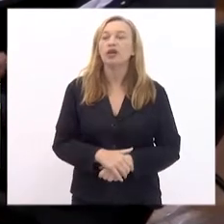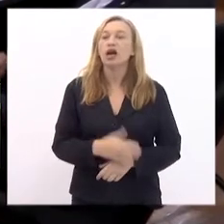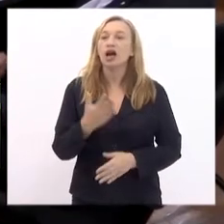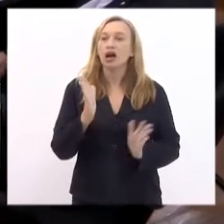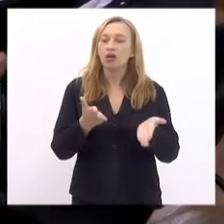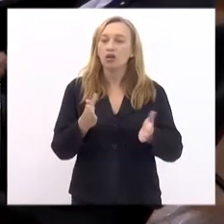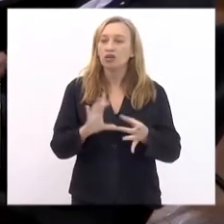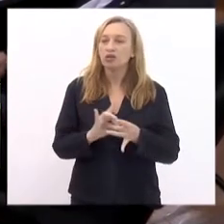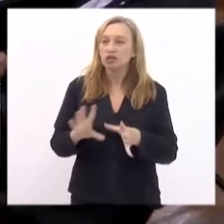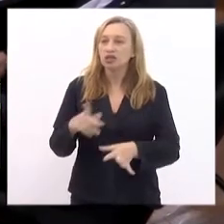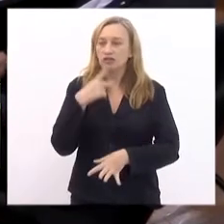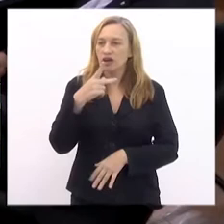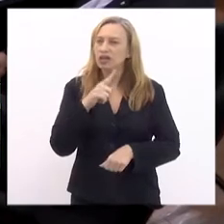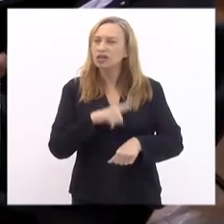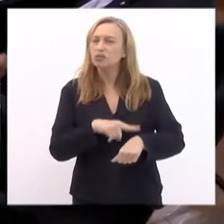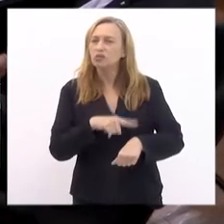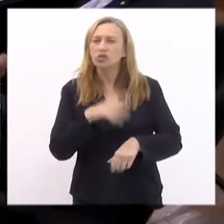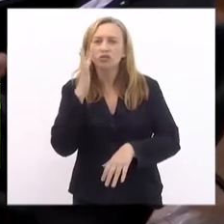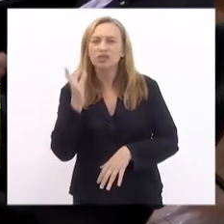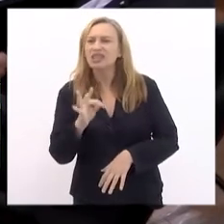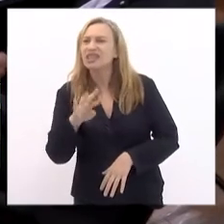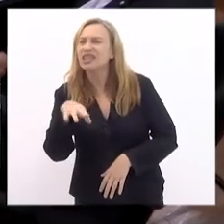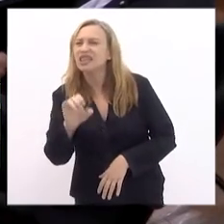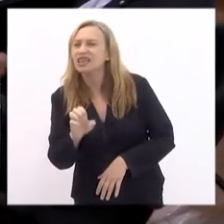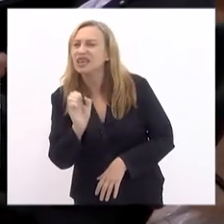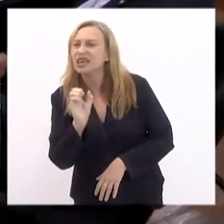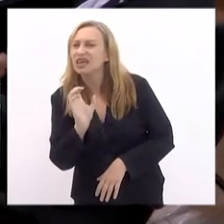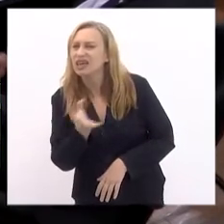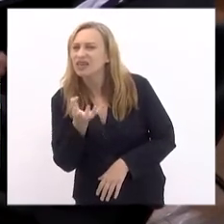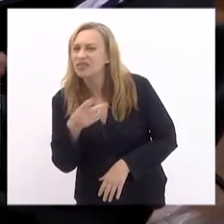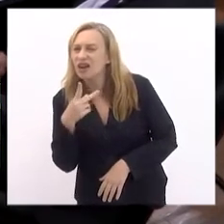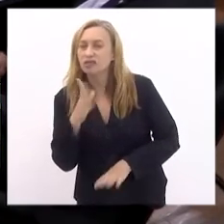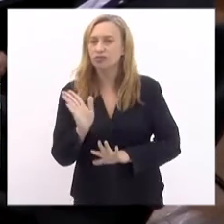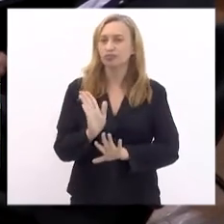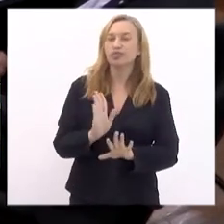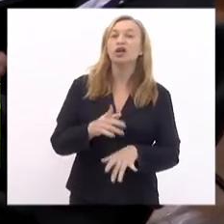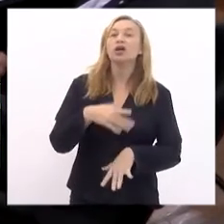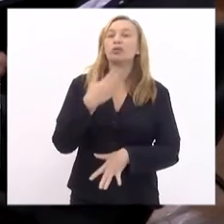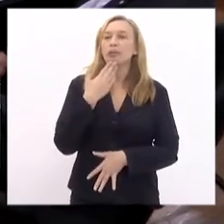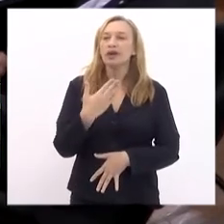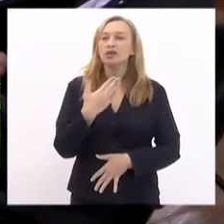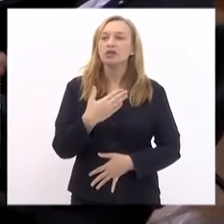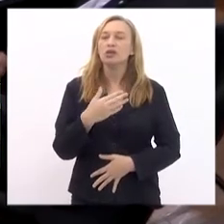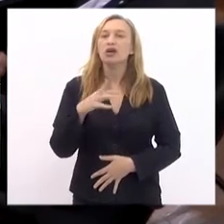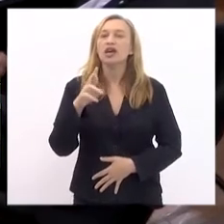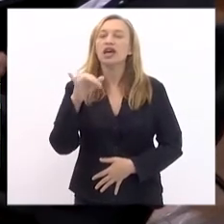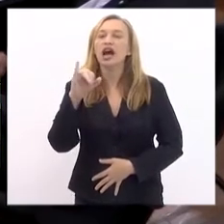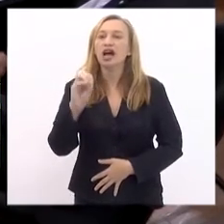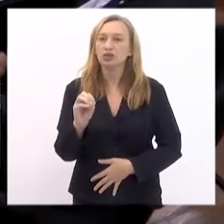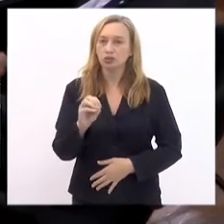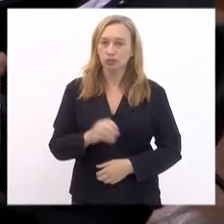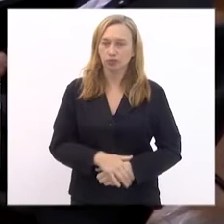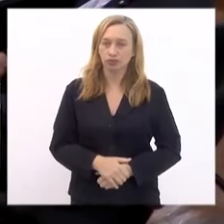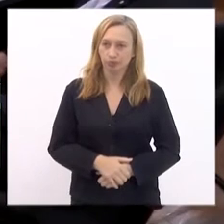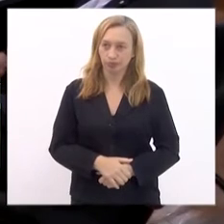momento. Bom, não sei se a Tatiane querem se manifestar. Não. Bom, eu passo a palavra ao Ricardo